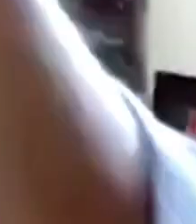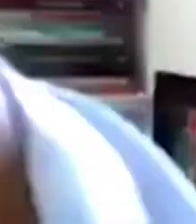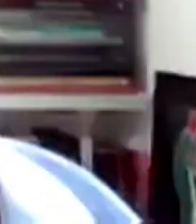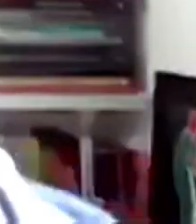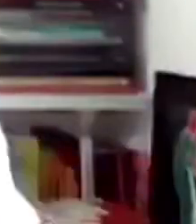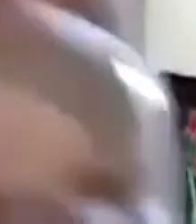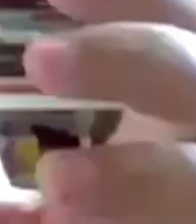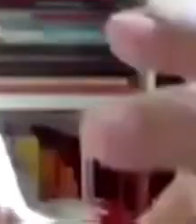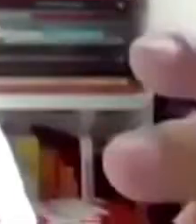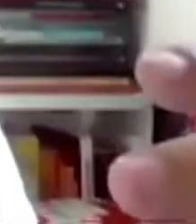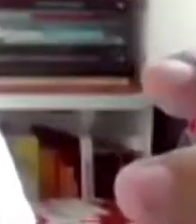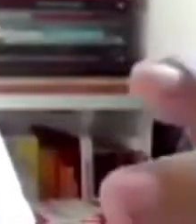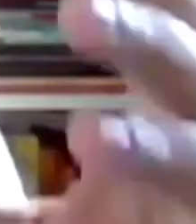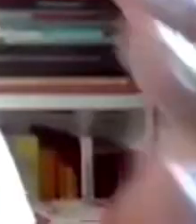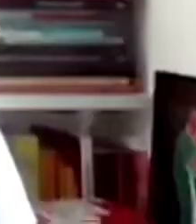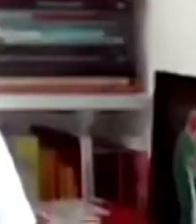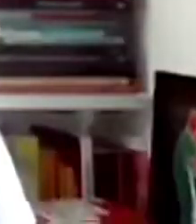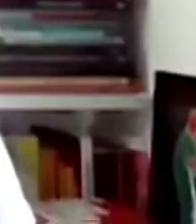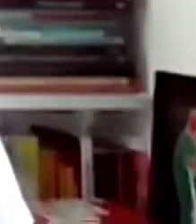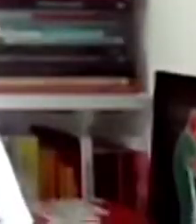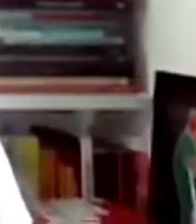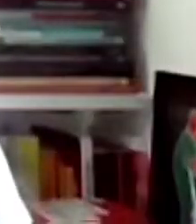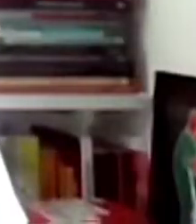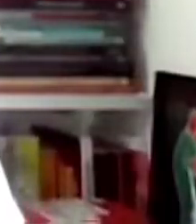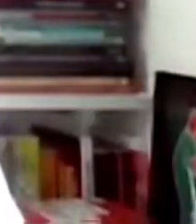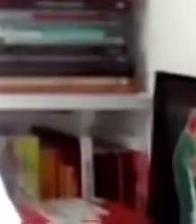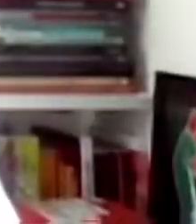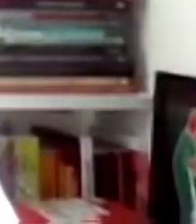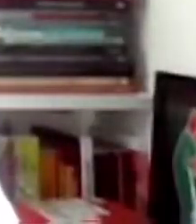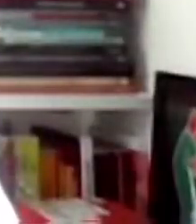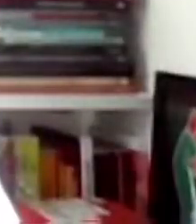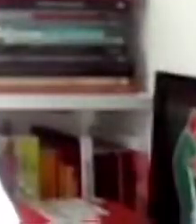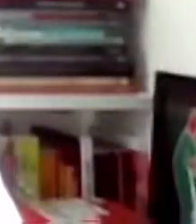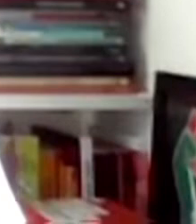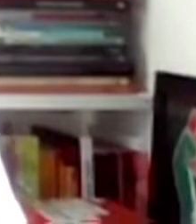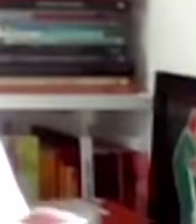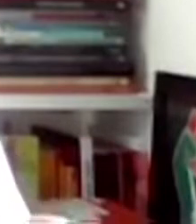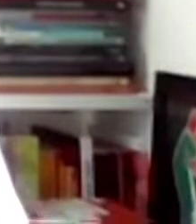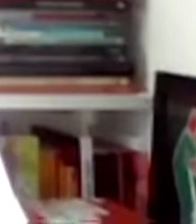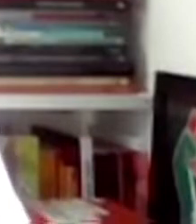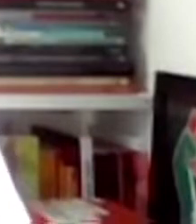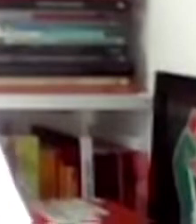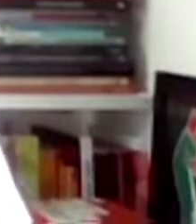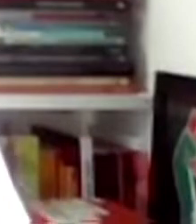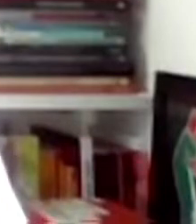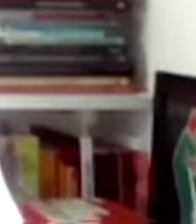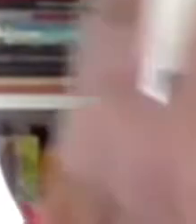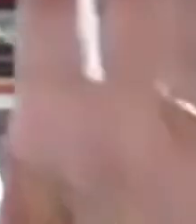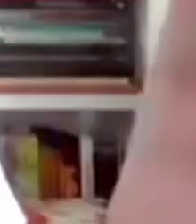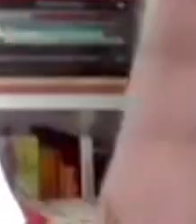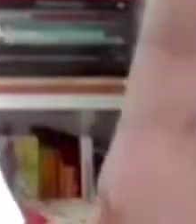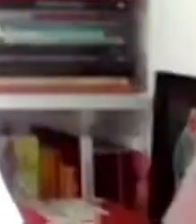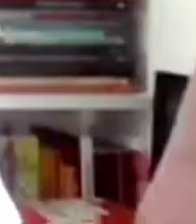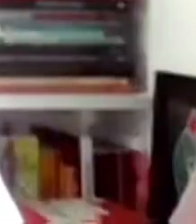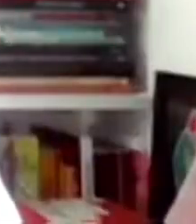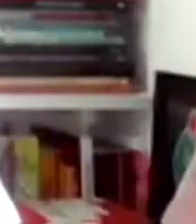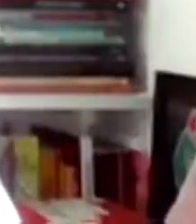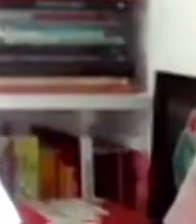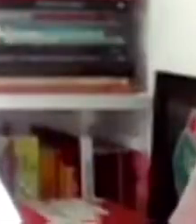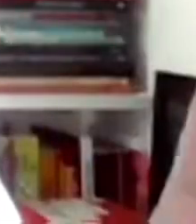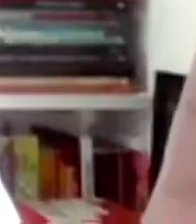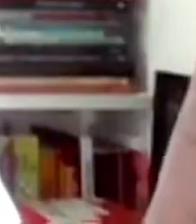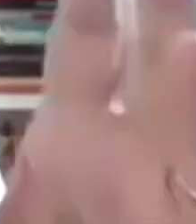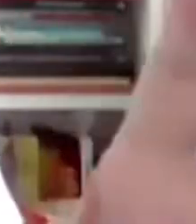da rede e eu juntar. Isso é inconstitucional no entendimento do órgão especial do Tribunal de Justiça de São Paulo e a súmula vinculante do STF. É isso que eles